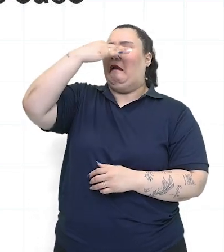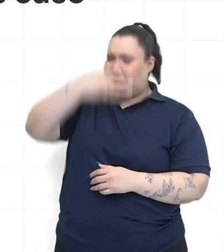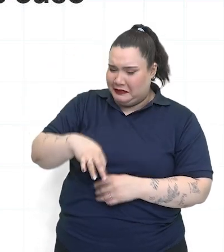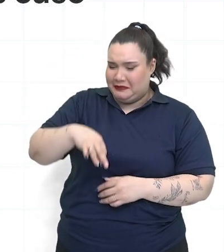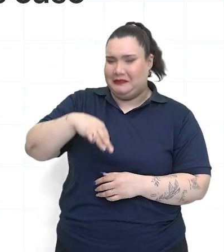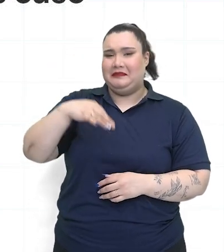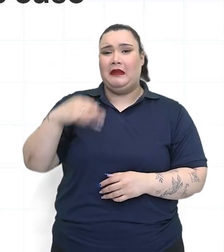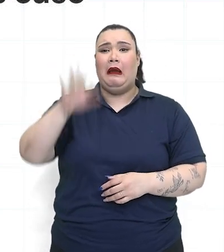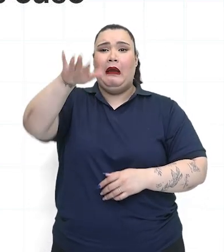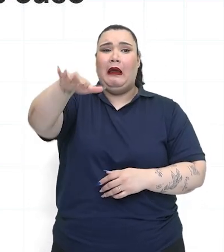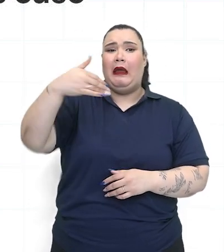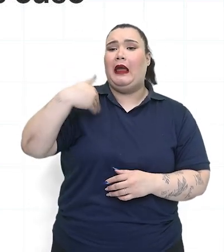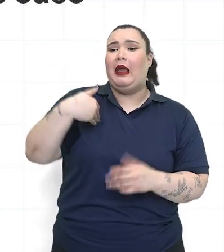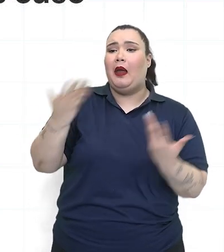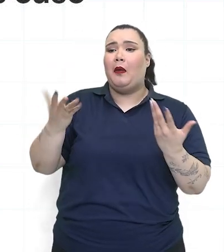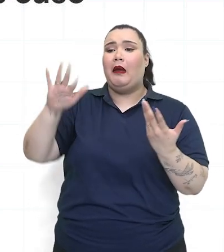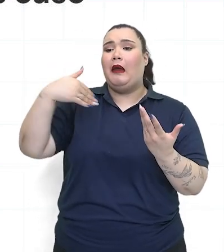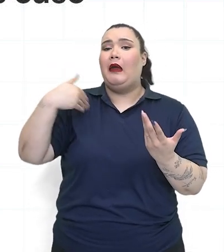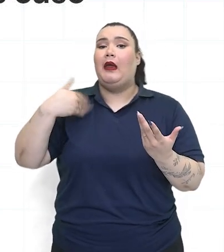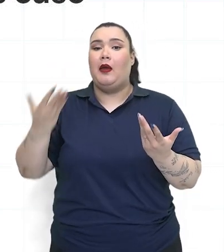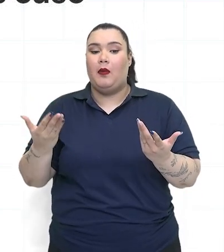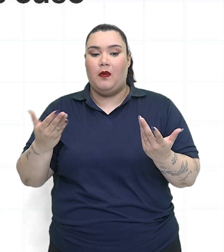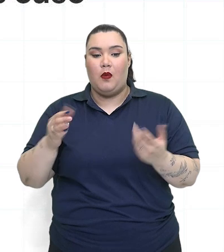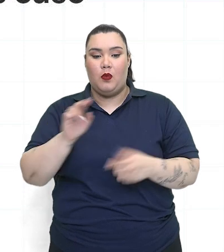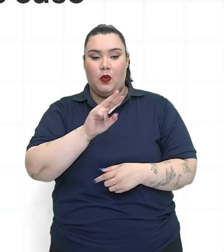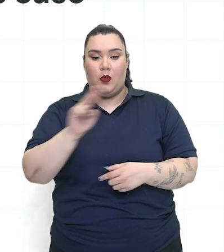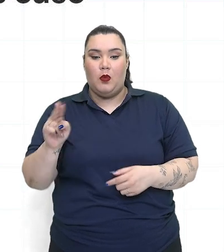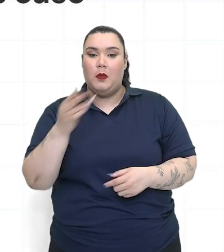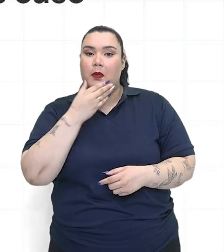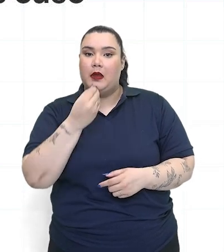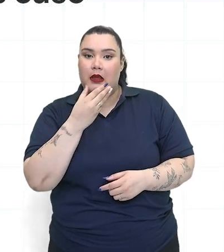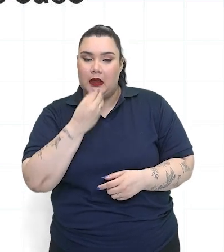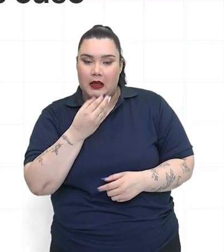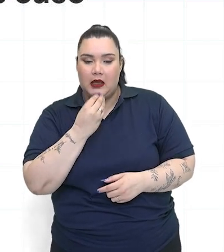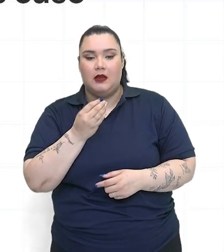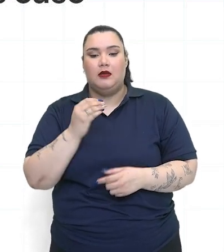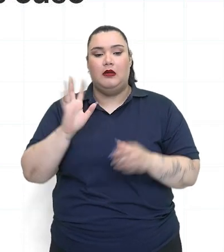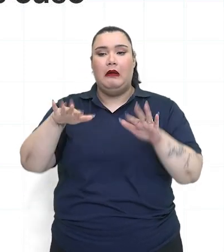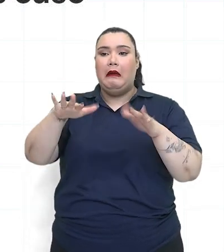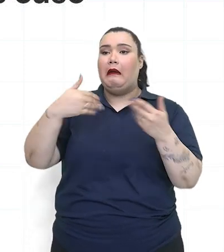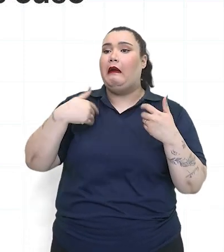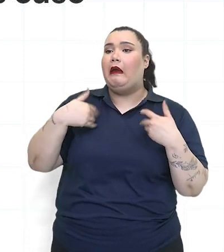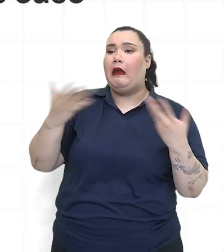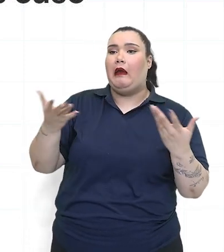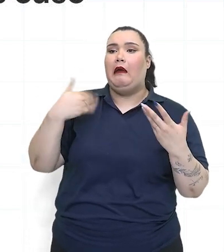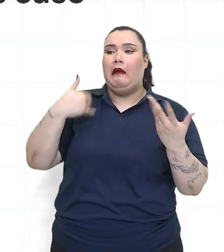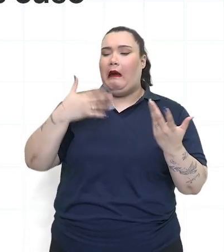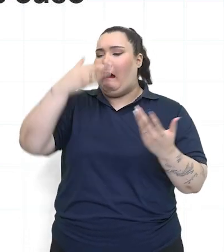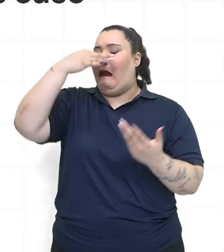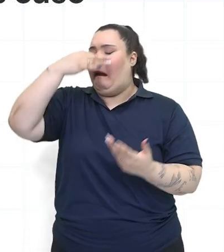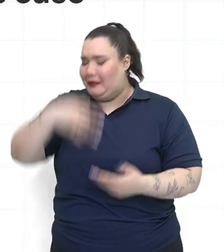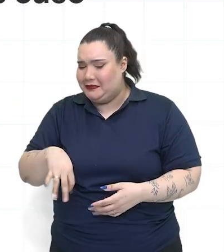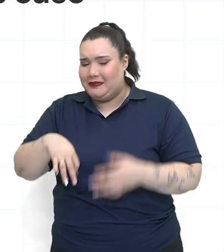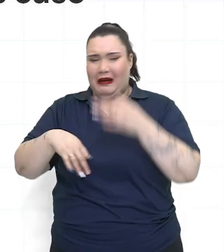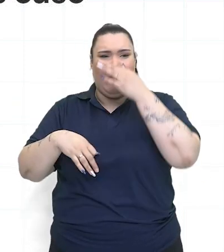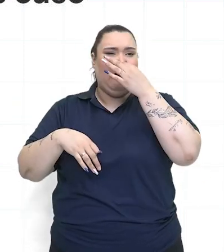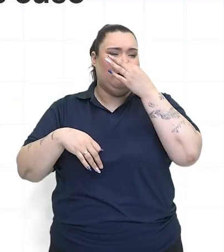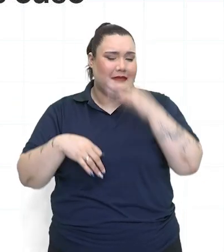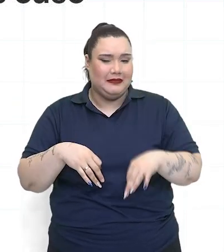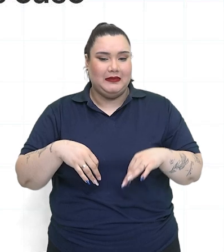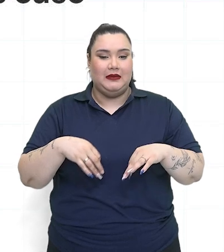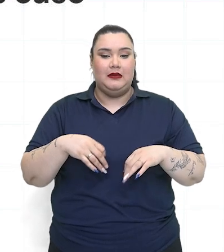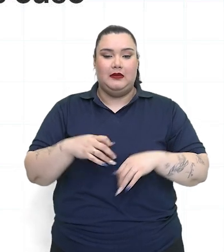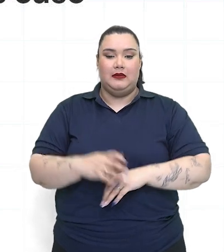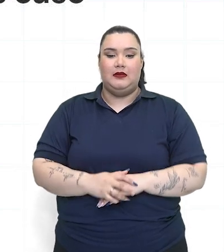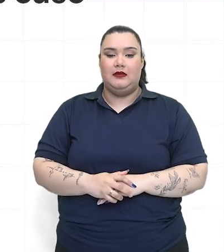ferozmente o nariz. E aí um menino chamado Cisco pergunta, né? E eu? Qual seria o papel dele?